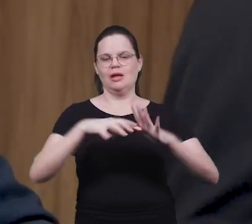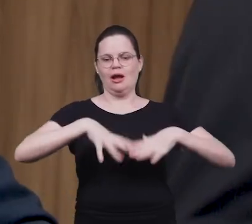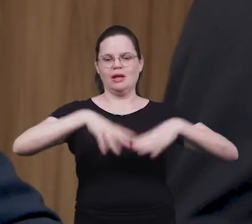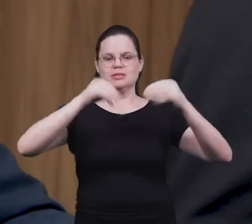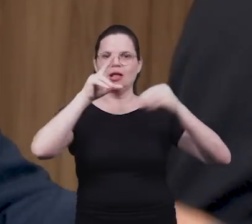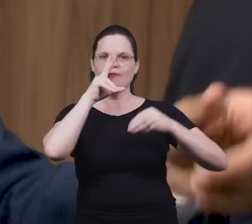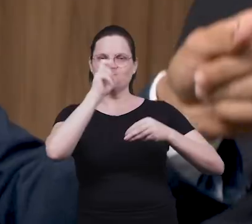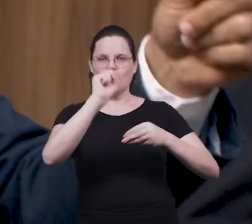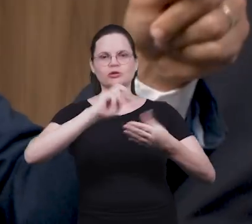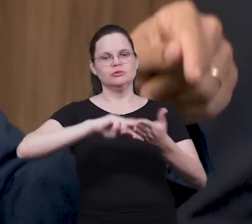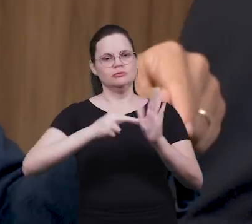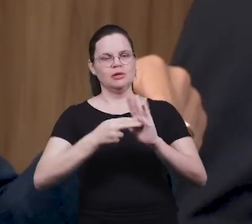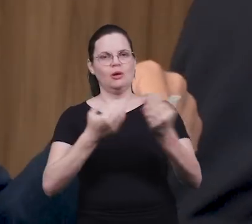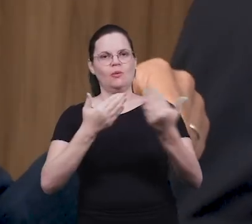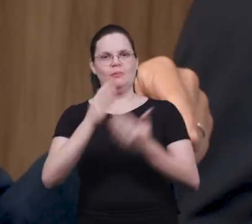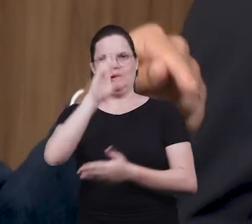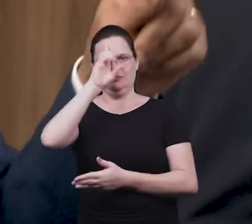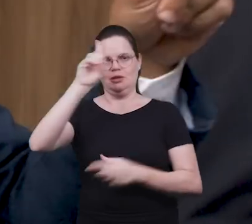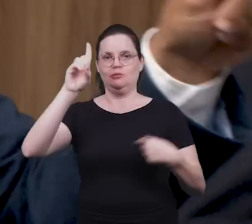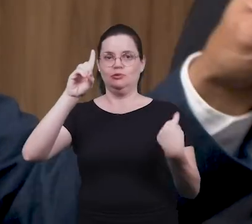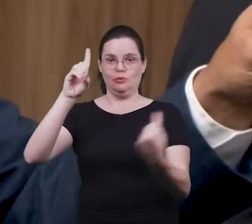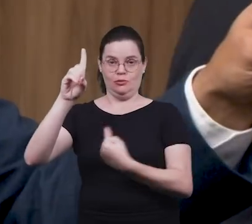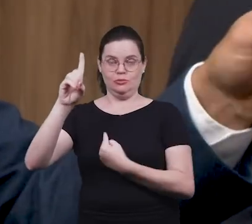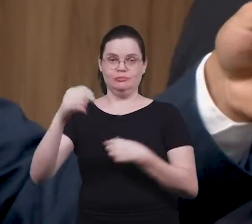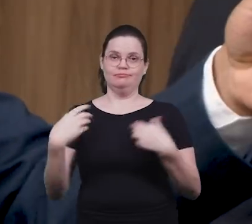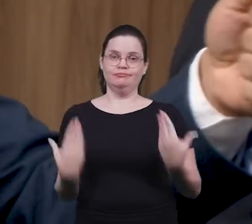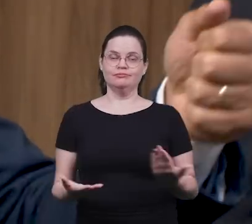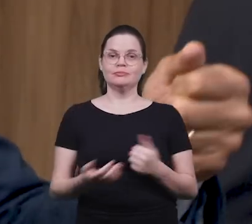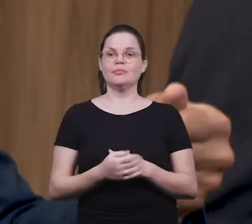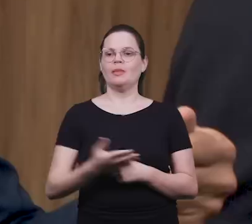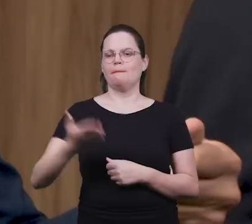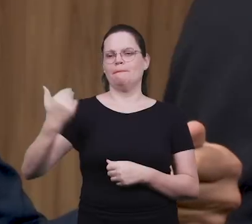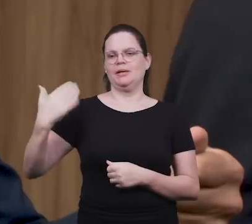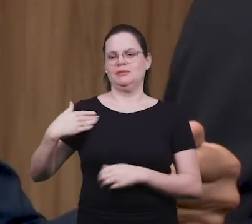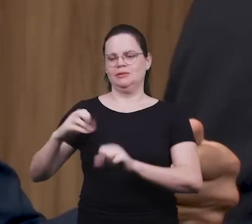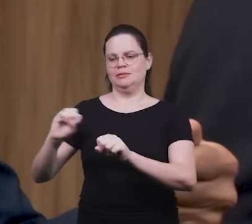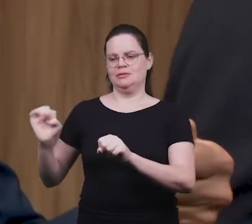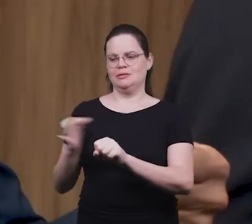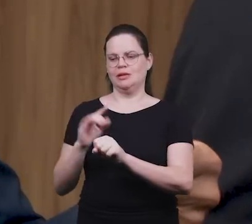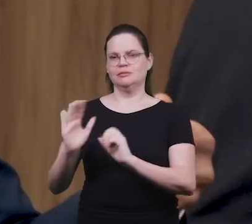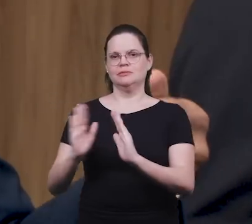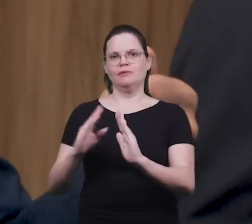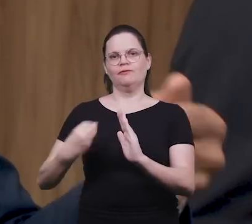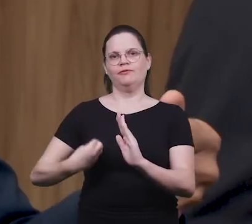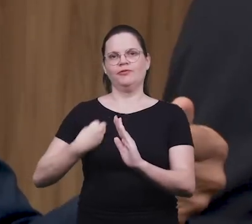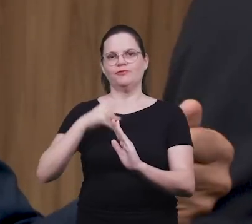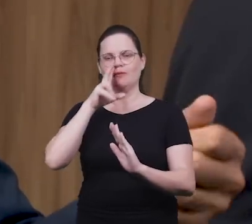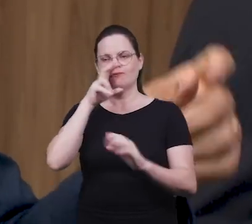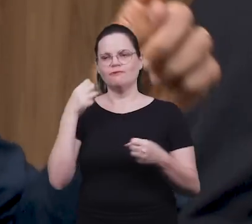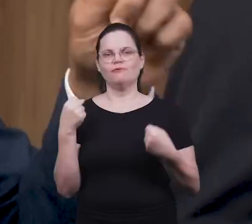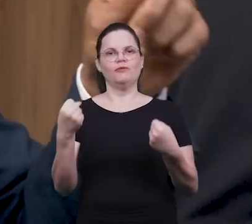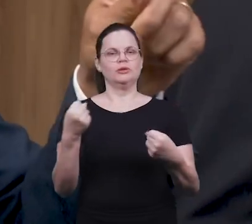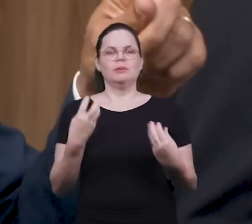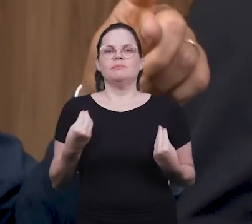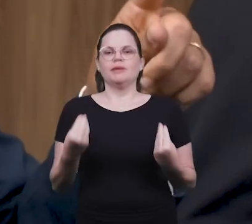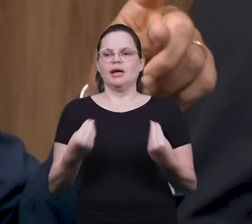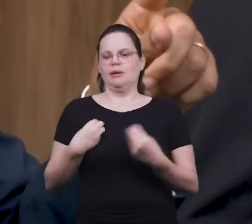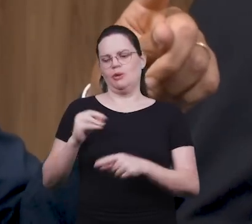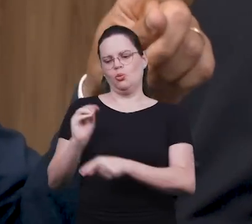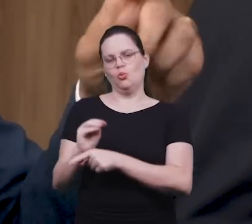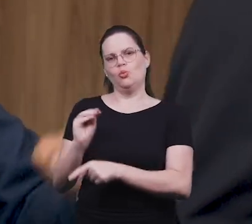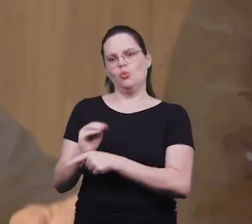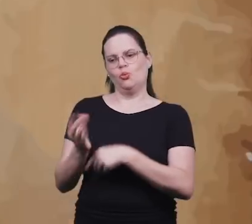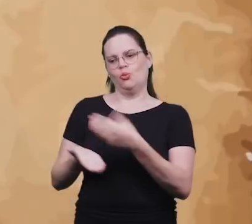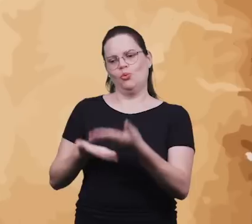Deus. Então, a igreja vivenciou, na época de Sardes, esse espírito de fortaleza para preservar a igreja. Lá no verso